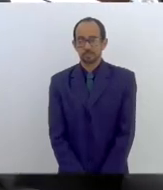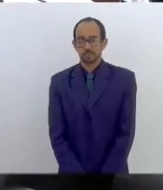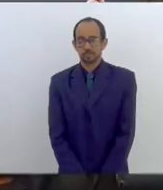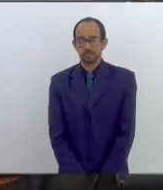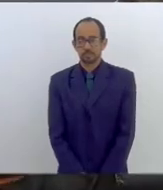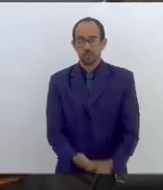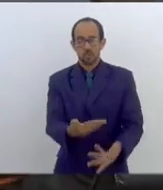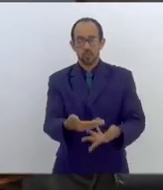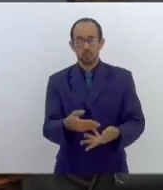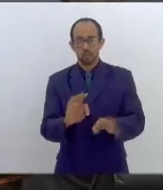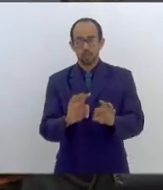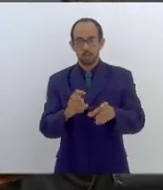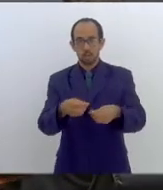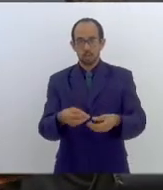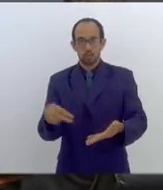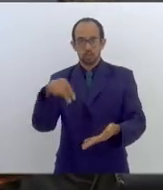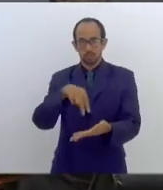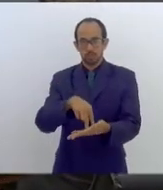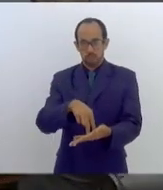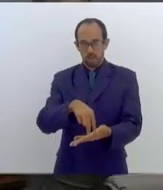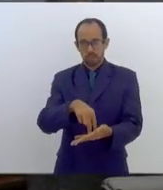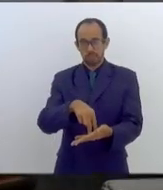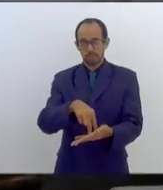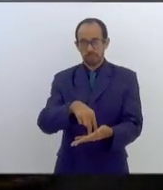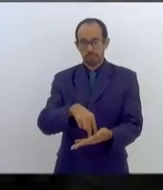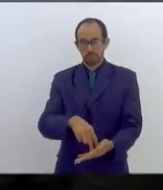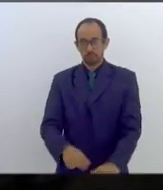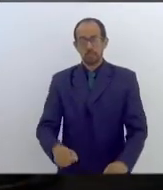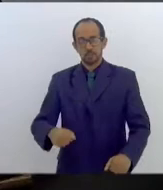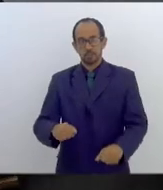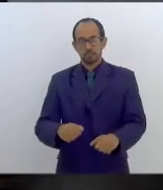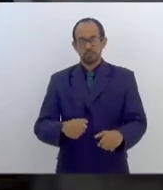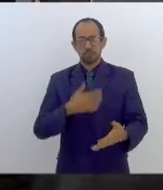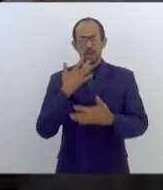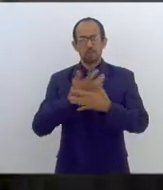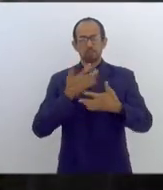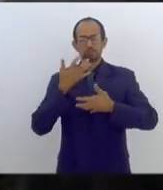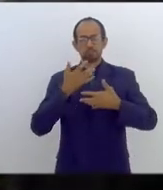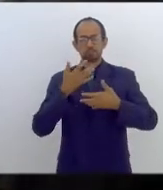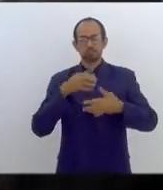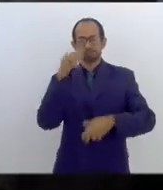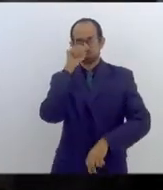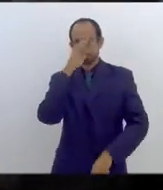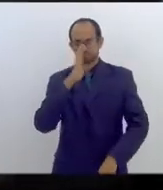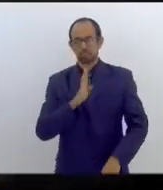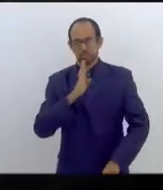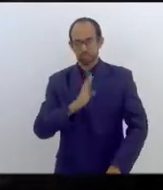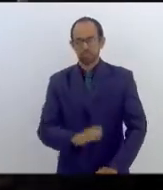convido a todos que se coloquem de pé para que possamos ouvir o hino nacional